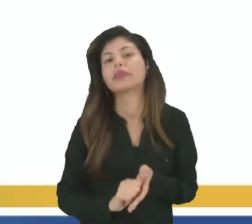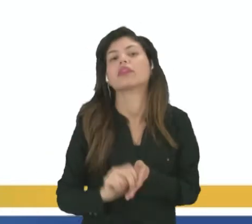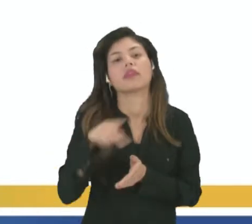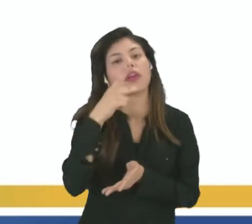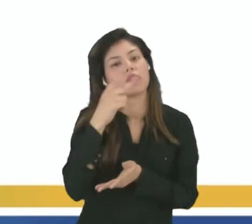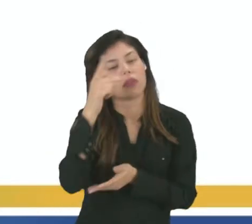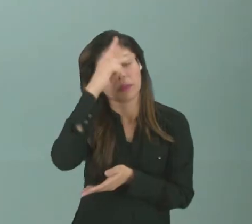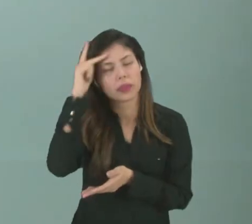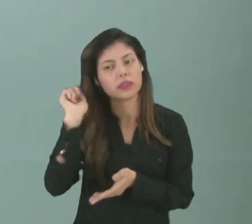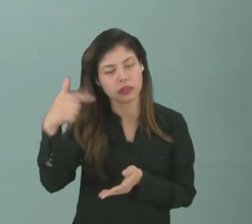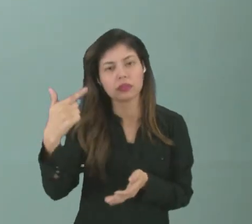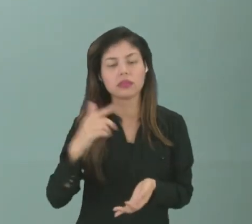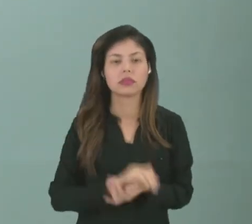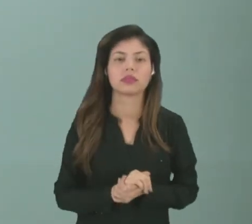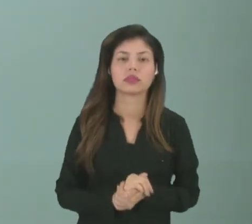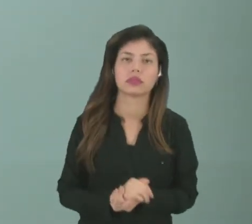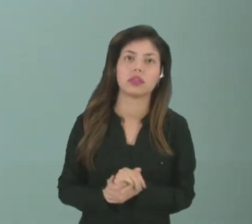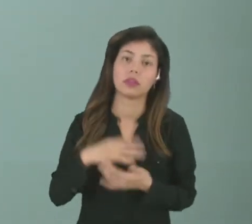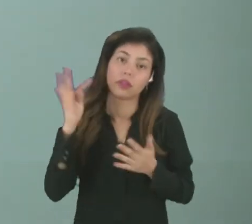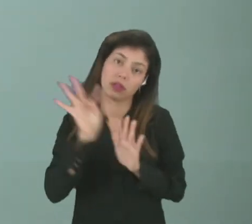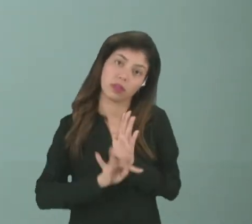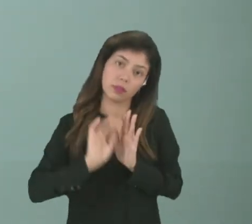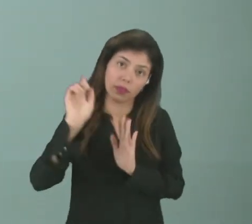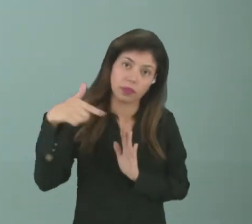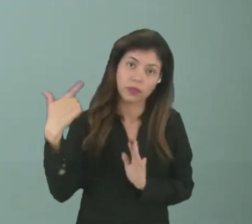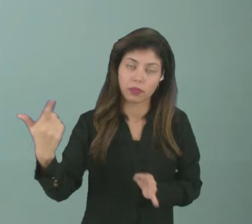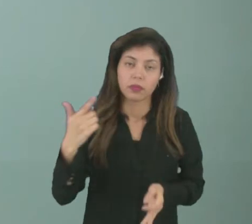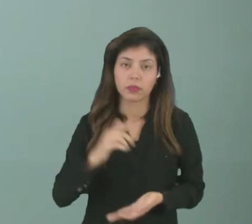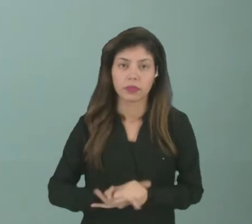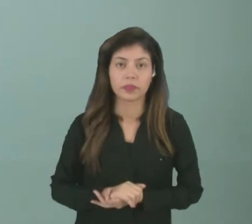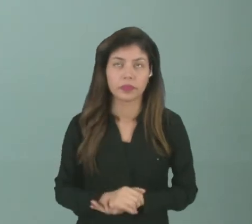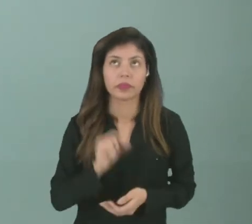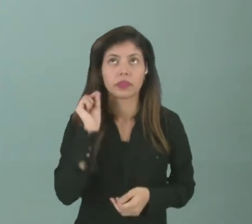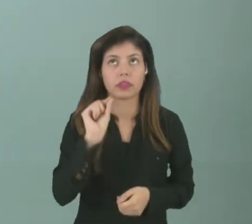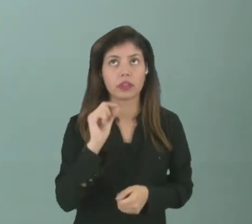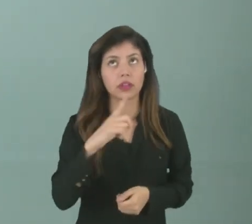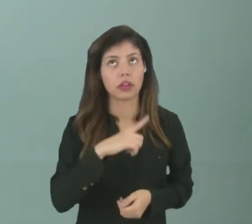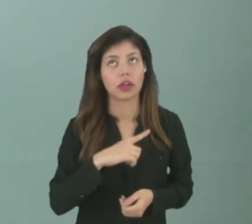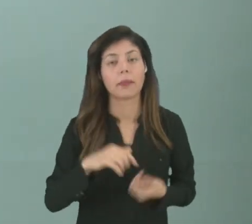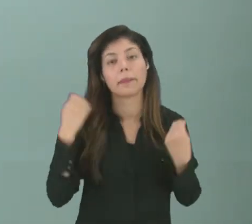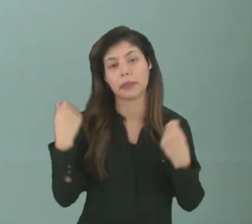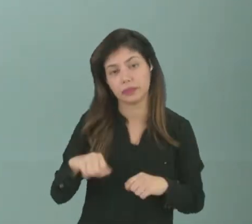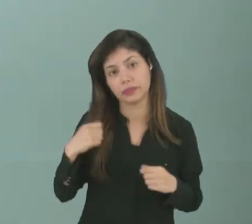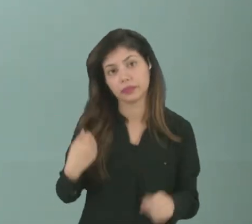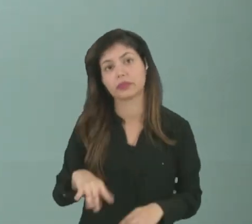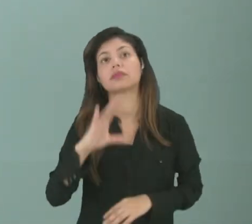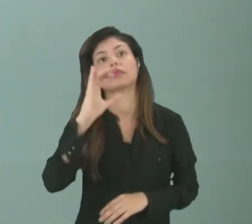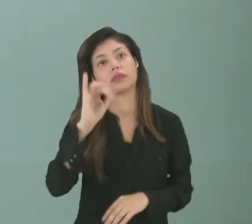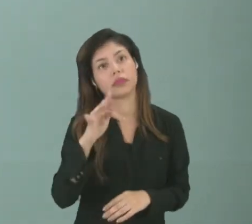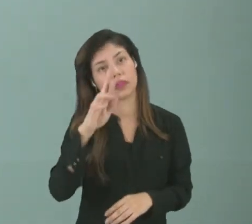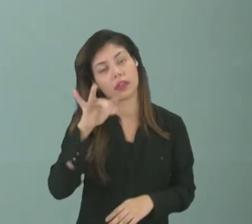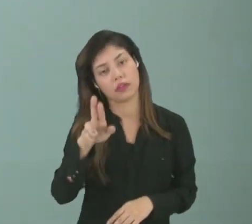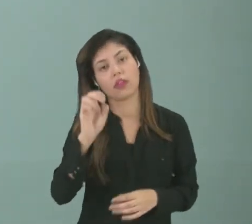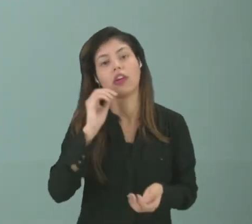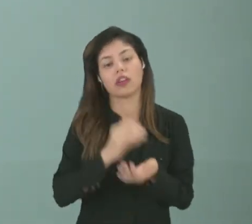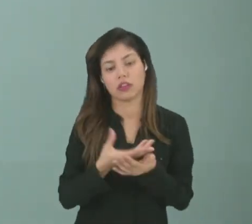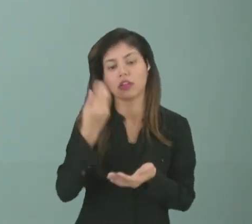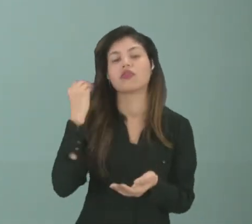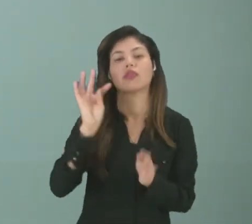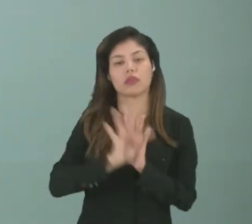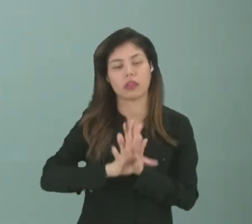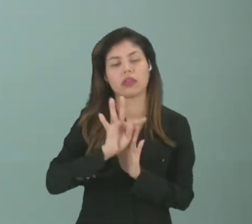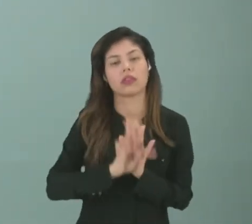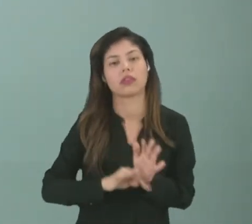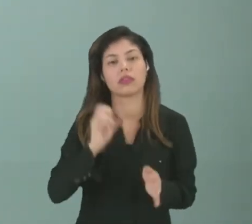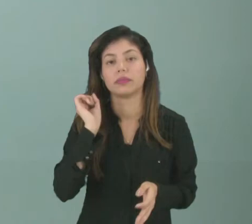com alguém. Então, o texto original é de outro. Você tem a obrigação de citar a fonte de onde você retirou o